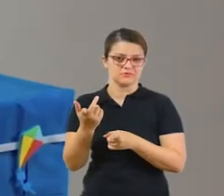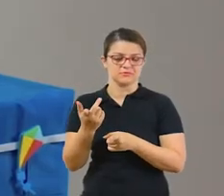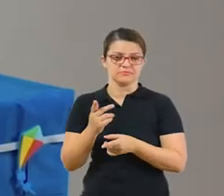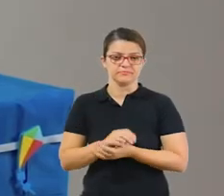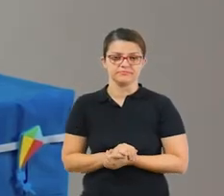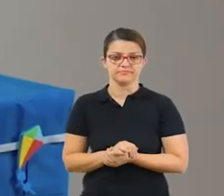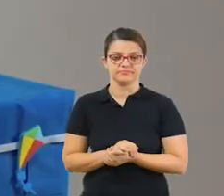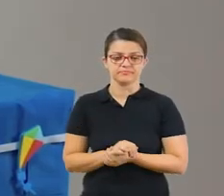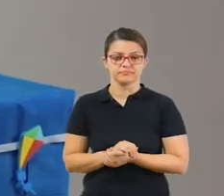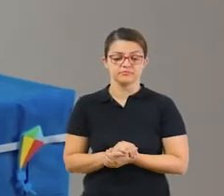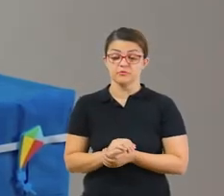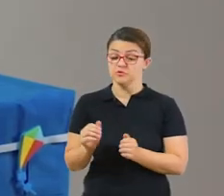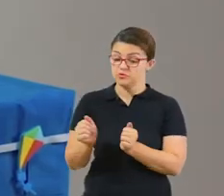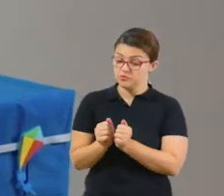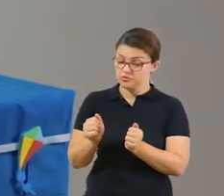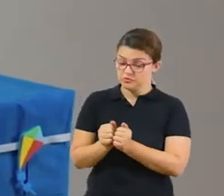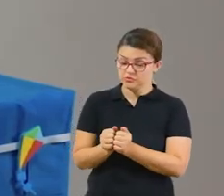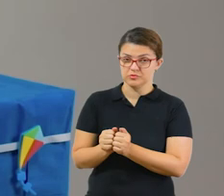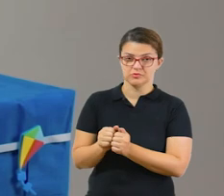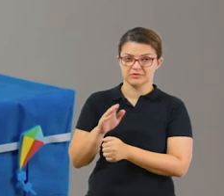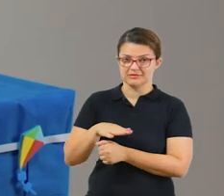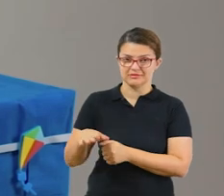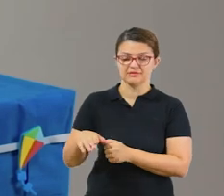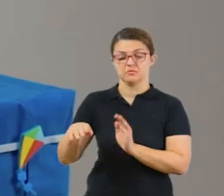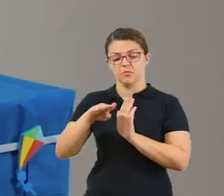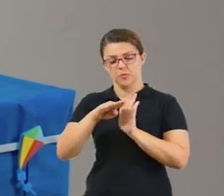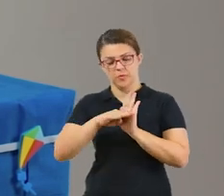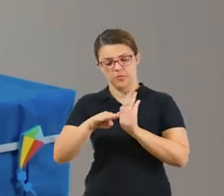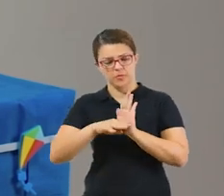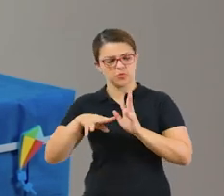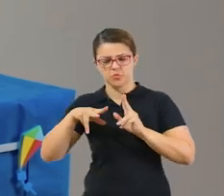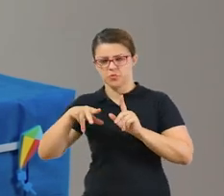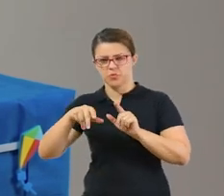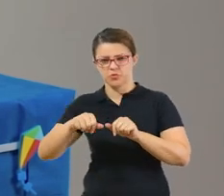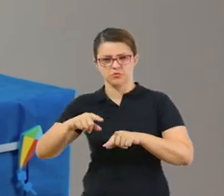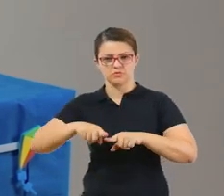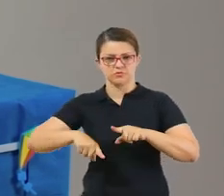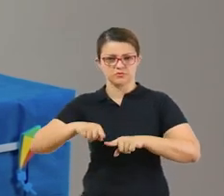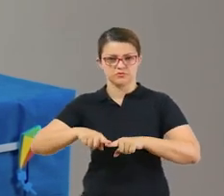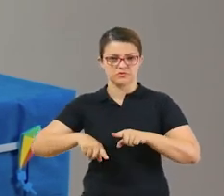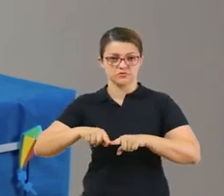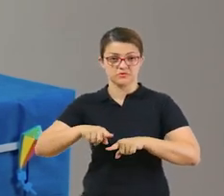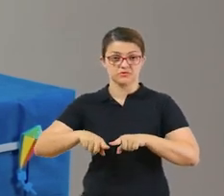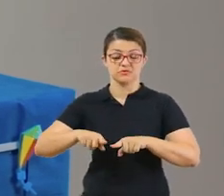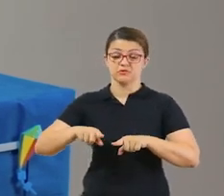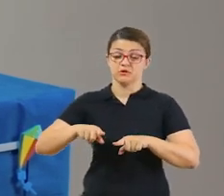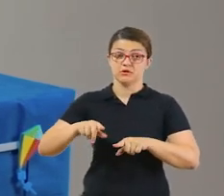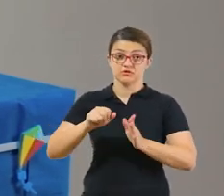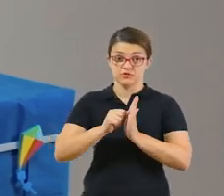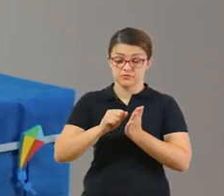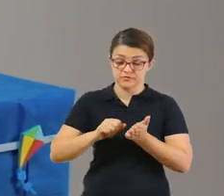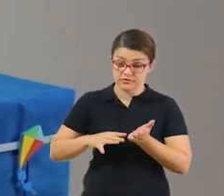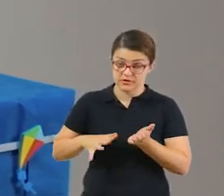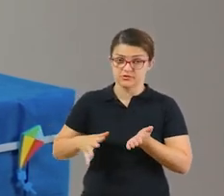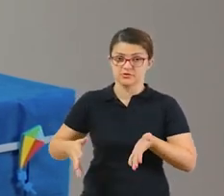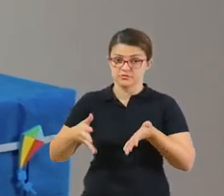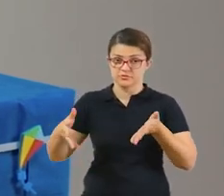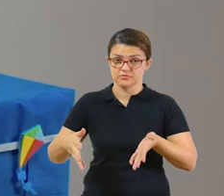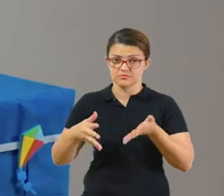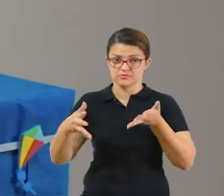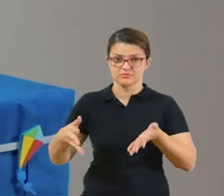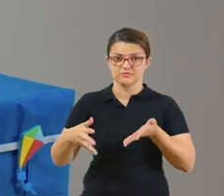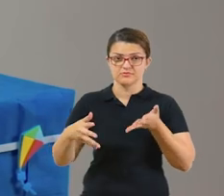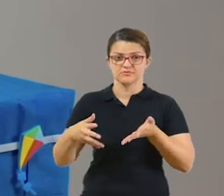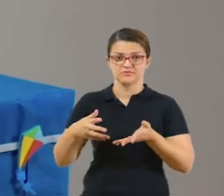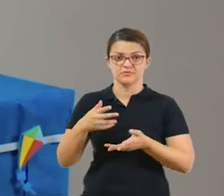com a criança pode estar realizando com ela uma lista de todos esses objetos. Essa atividade estimula a linguagem oral e